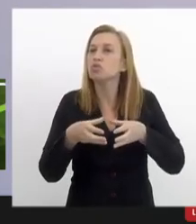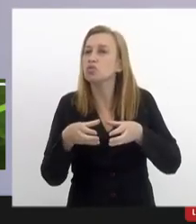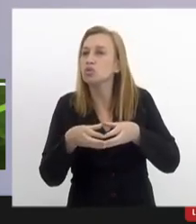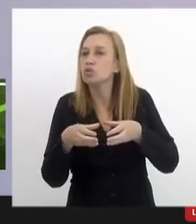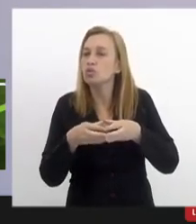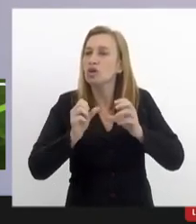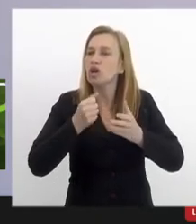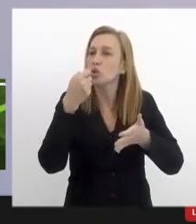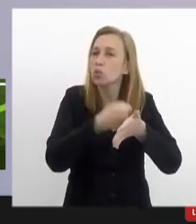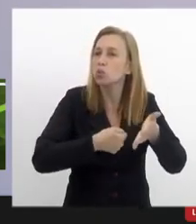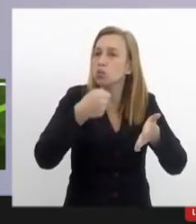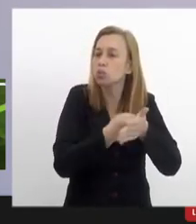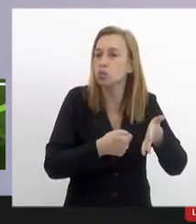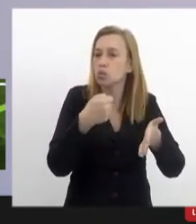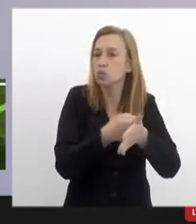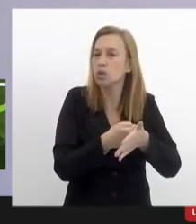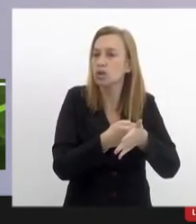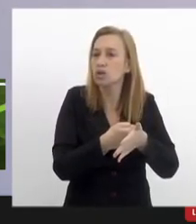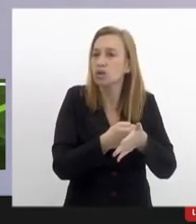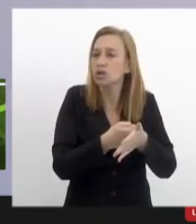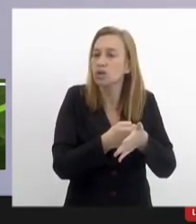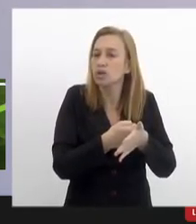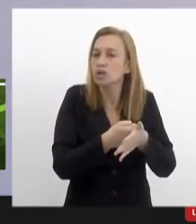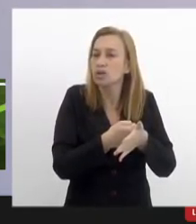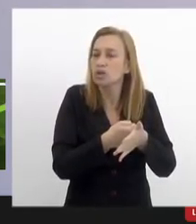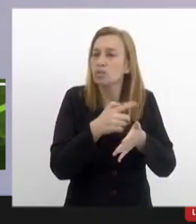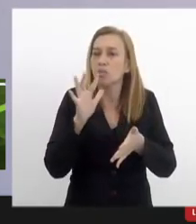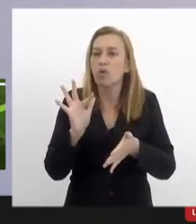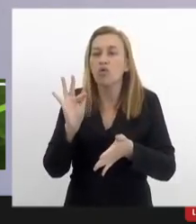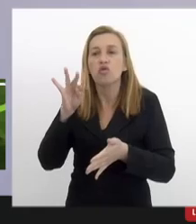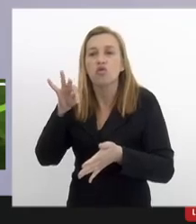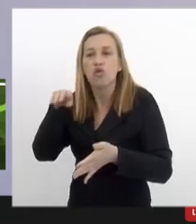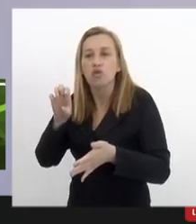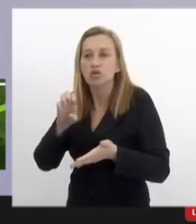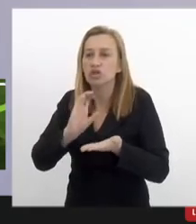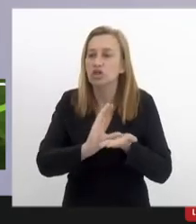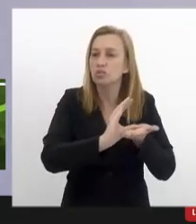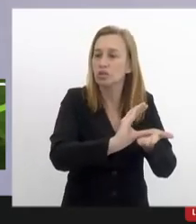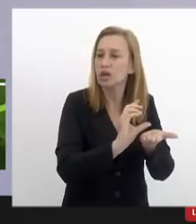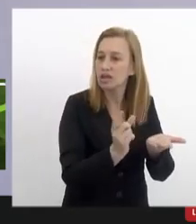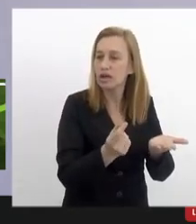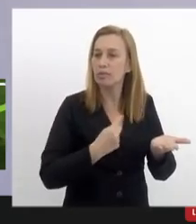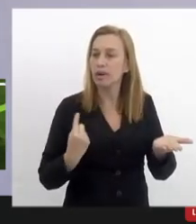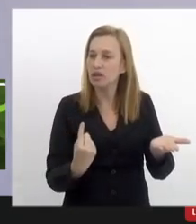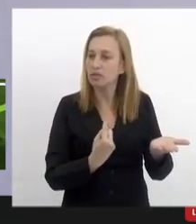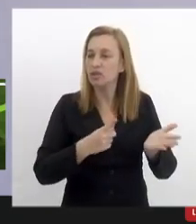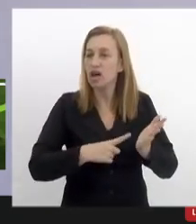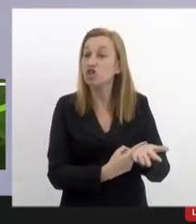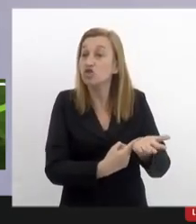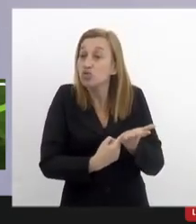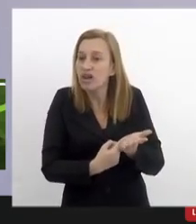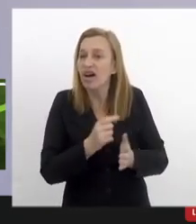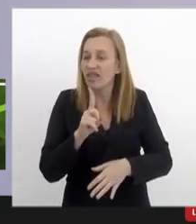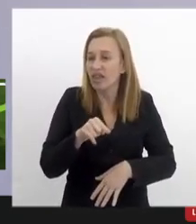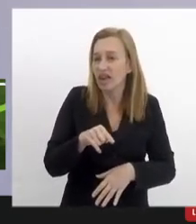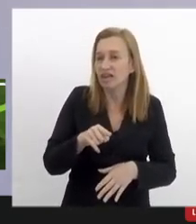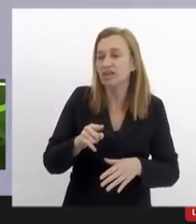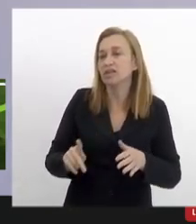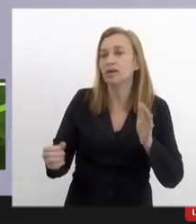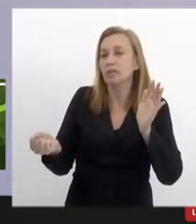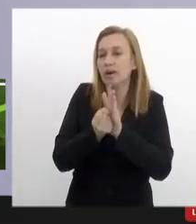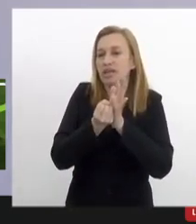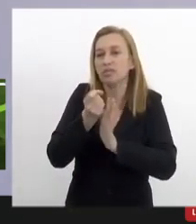e lutar para ficar por fontes para nossos fundos, né? Para financiamento desses